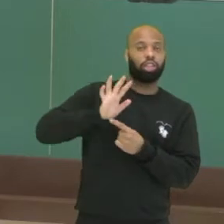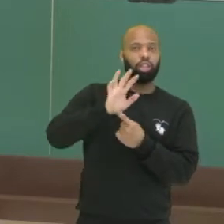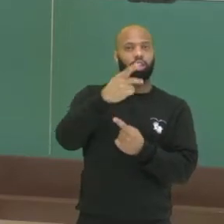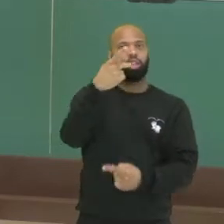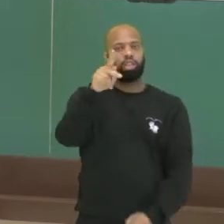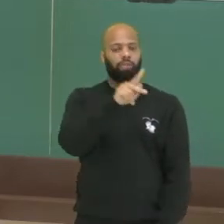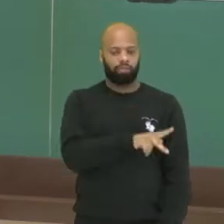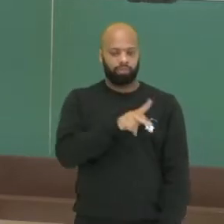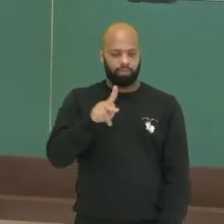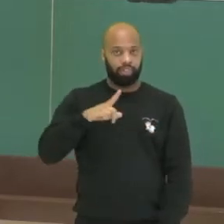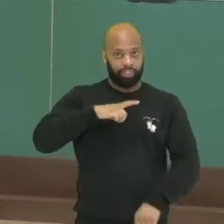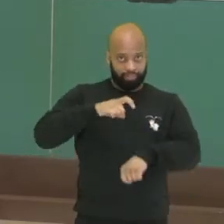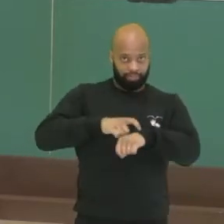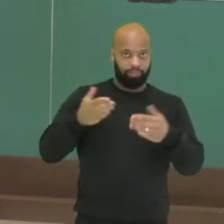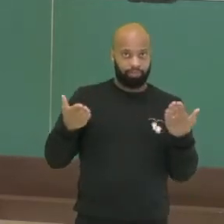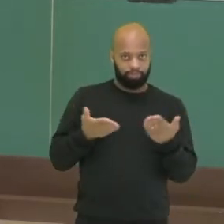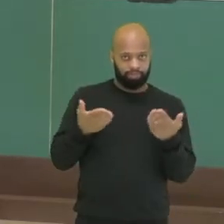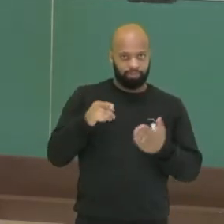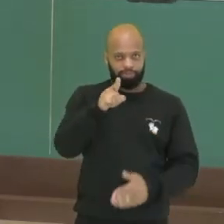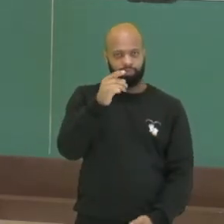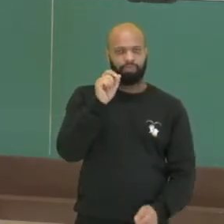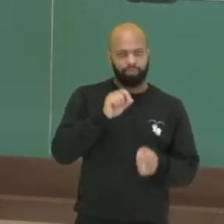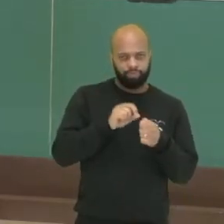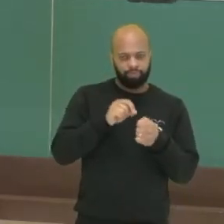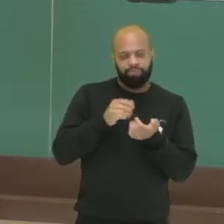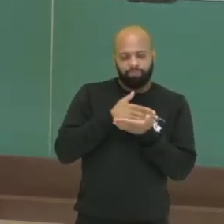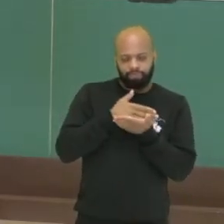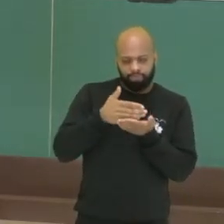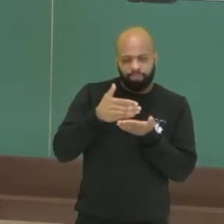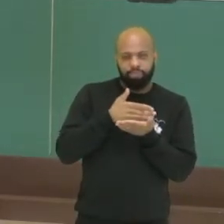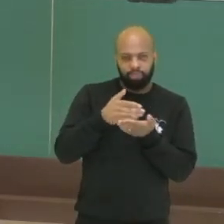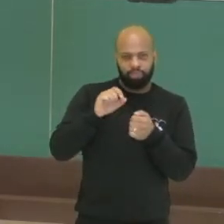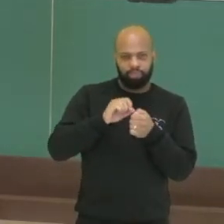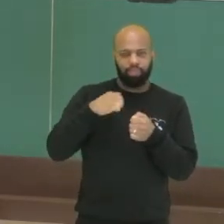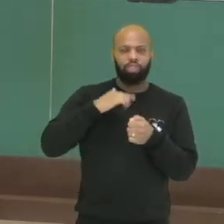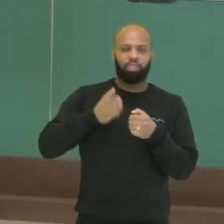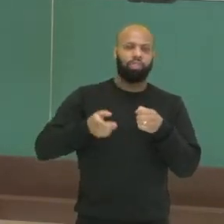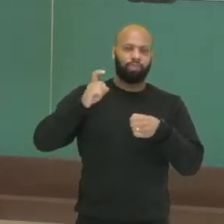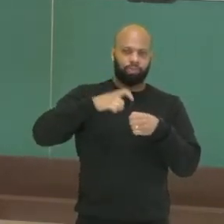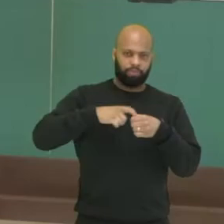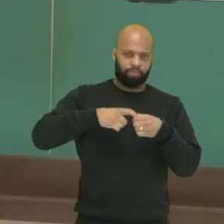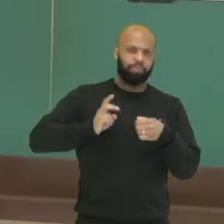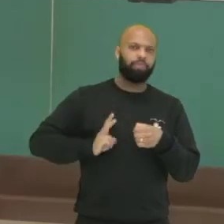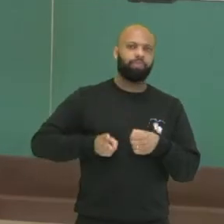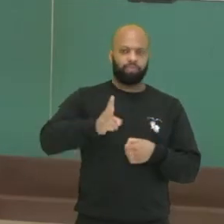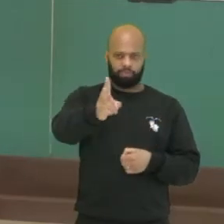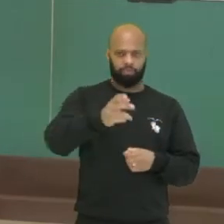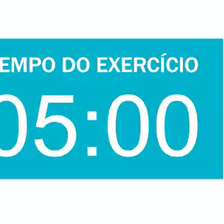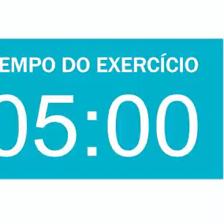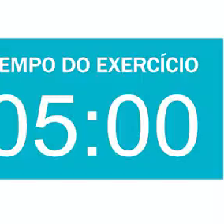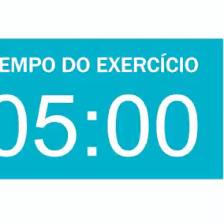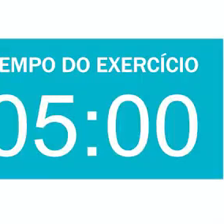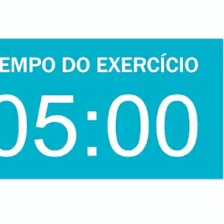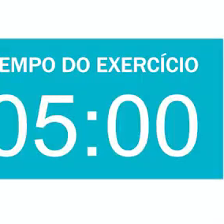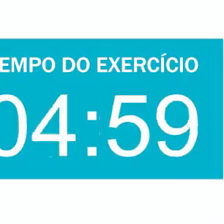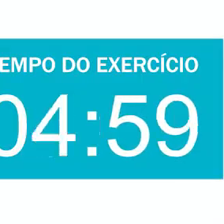professor. Eu vou dar um tempo para vocês realizarem o exercício, nós voltamos posteriormente.